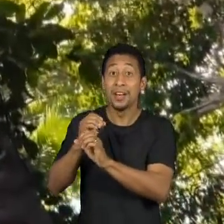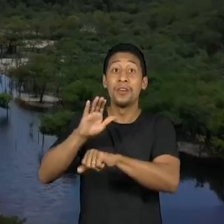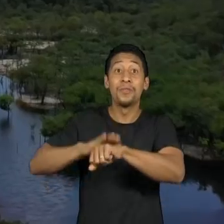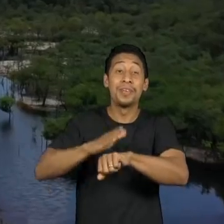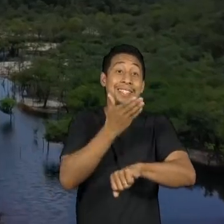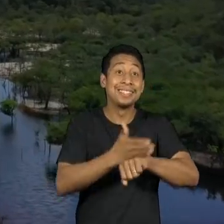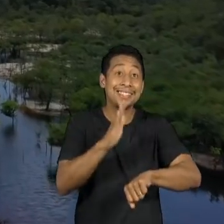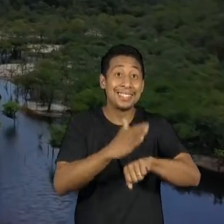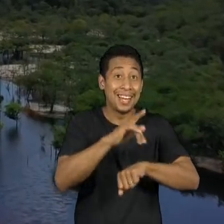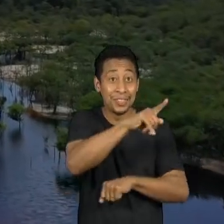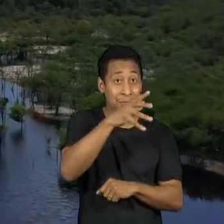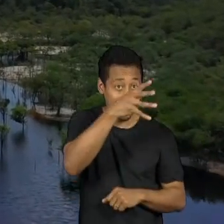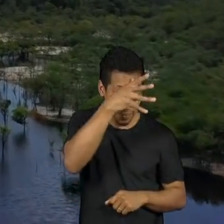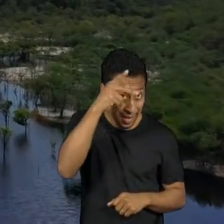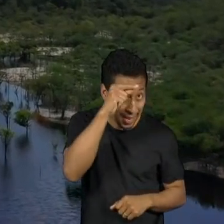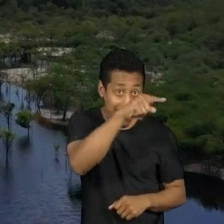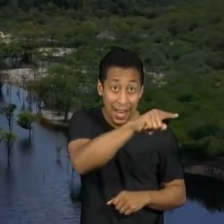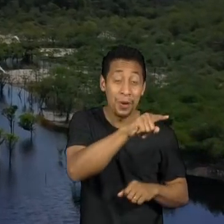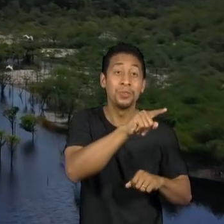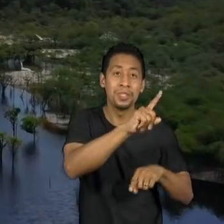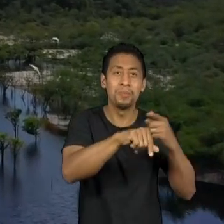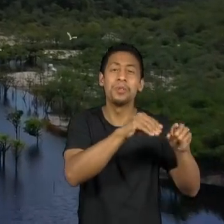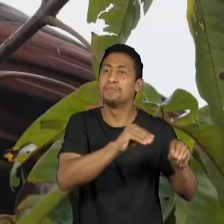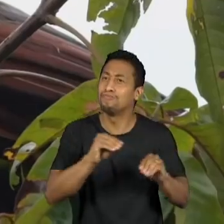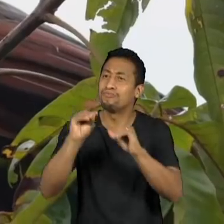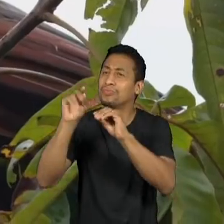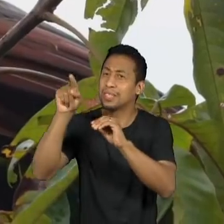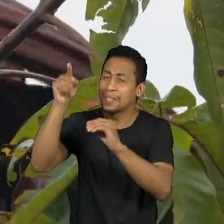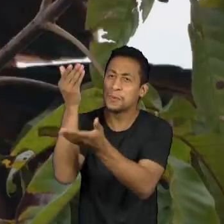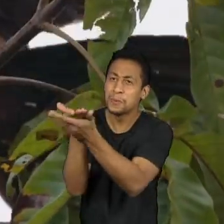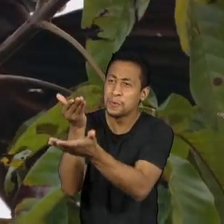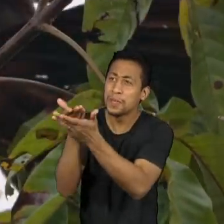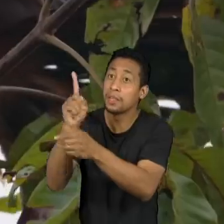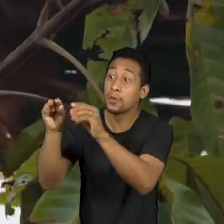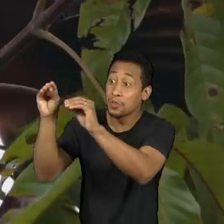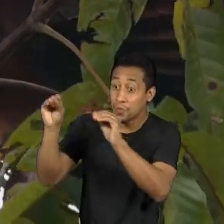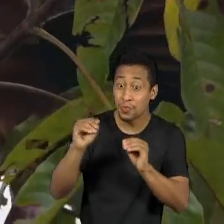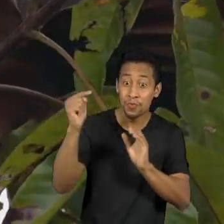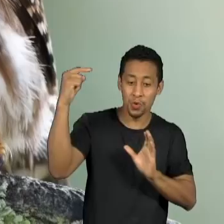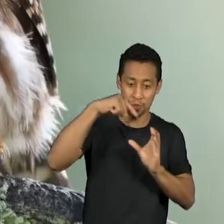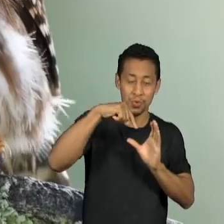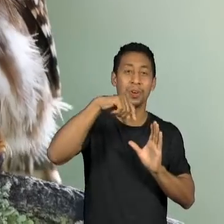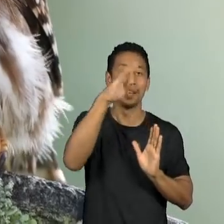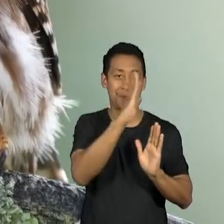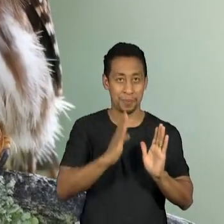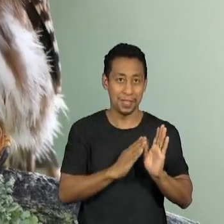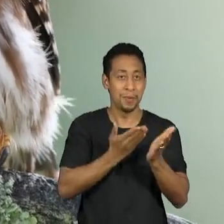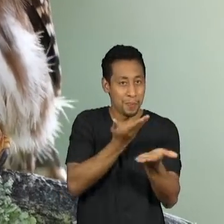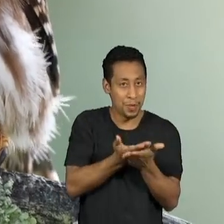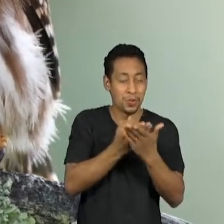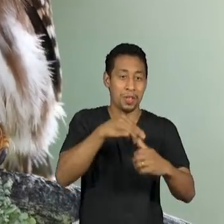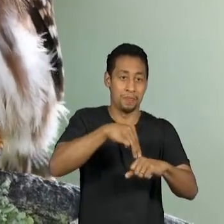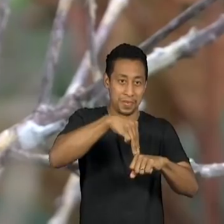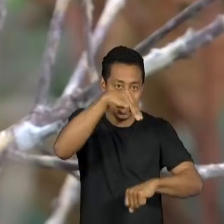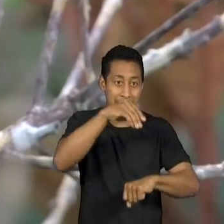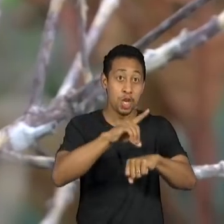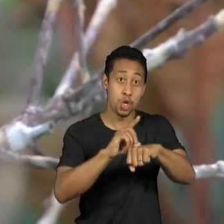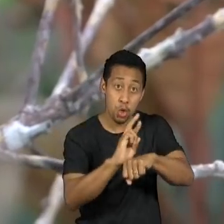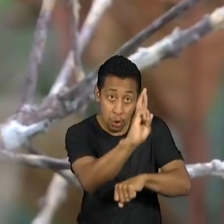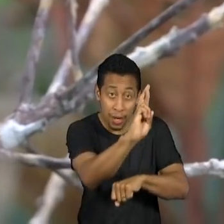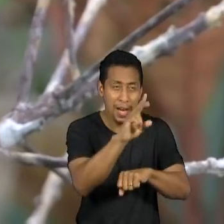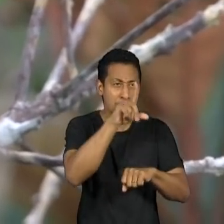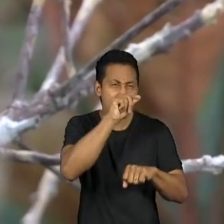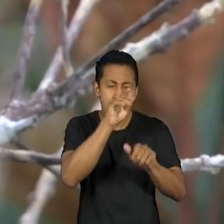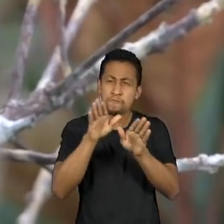pela Amazônia, voltou ao país de origem para estudar as aves da floresta tropical no mestrado e doutorado e